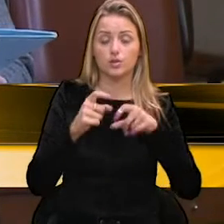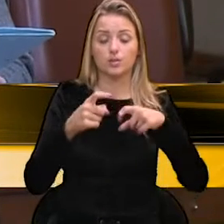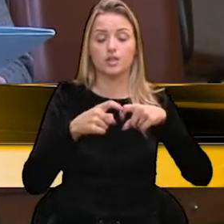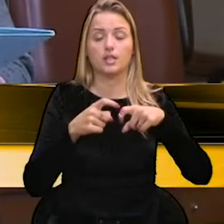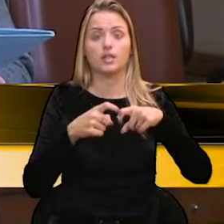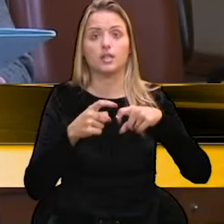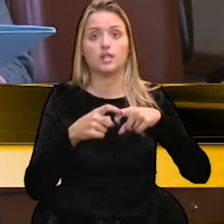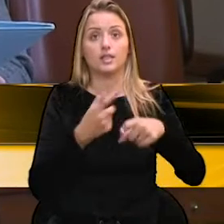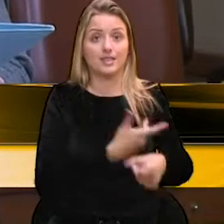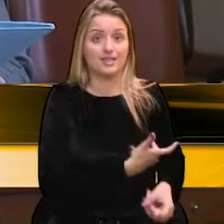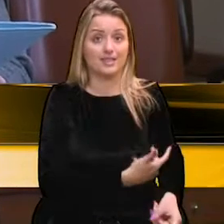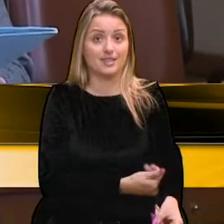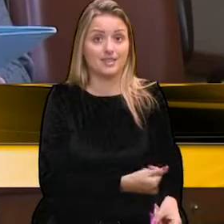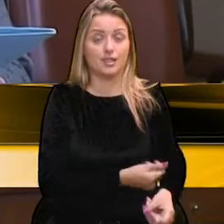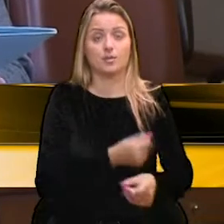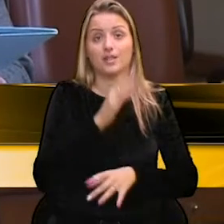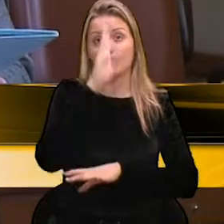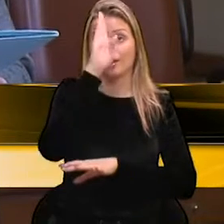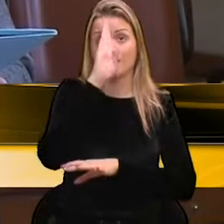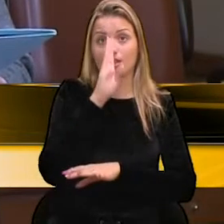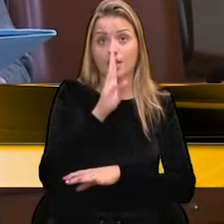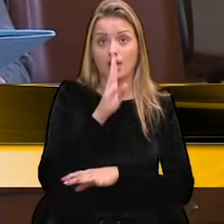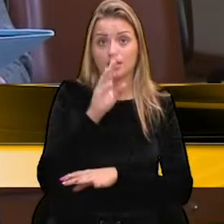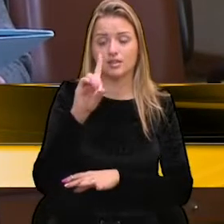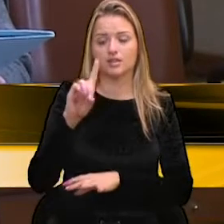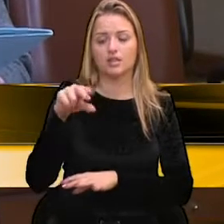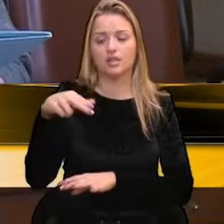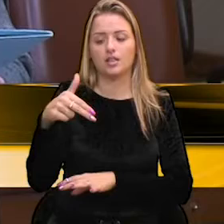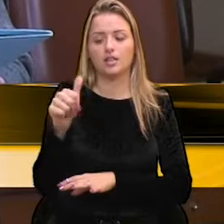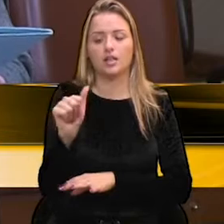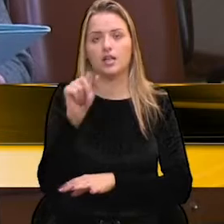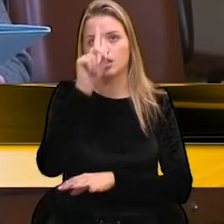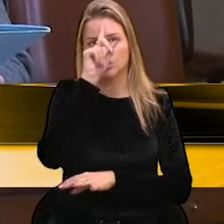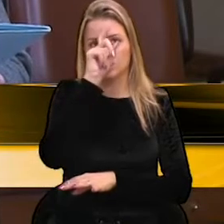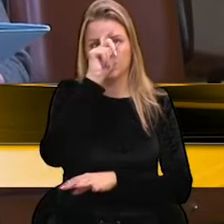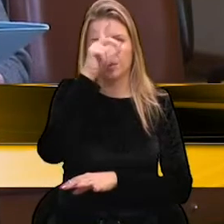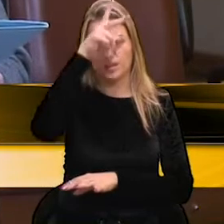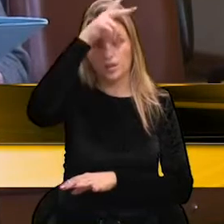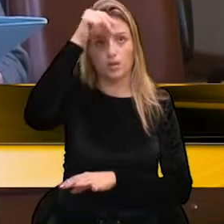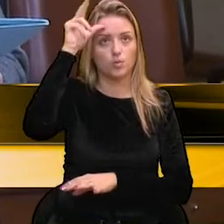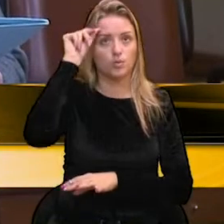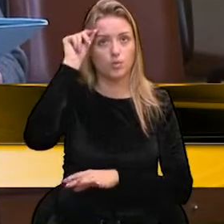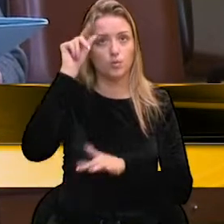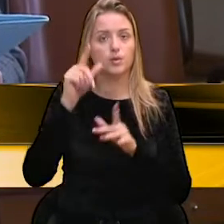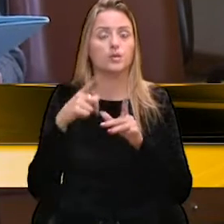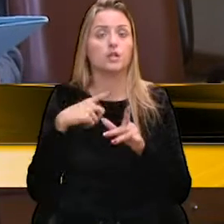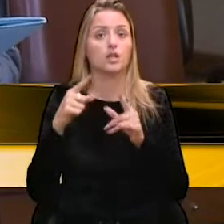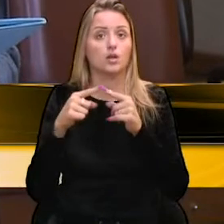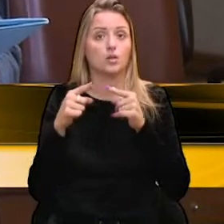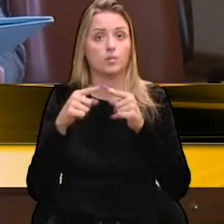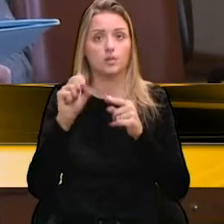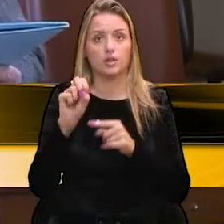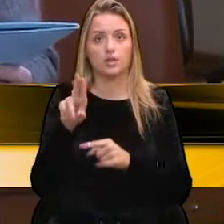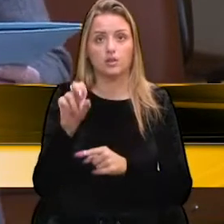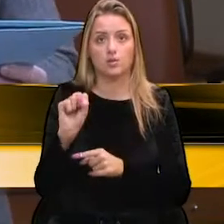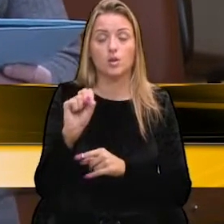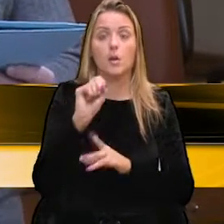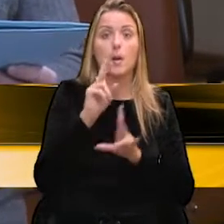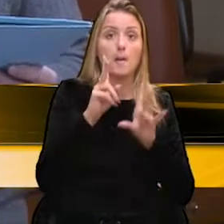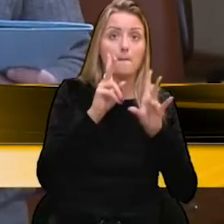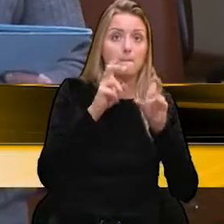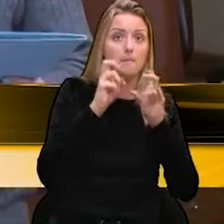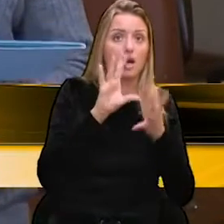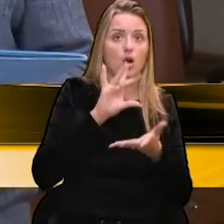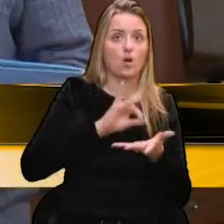DNA gratuito na rede municipal de saúde e dos hospitais públicos vinculados ao Sistema Único de Saúde, SUS, para identificação